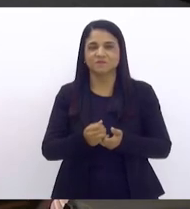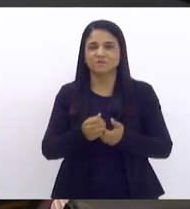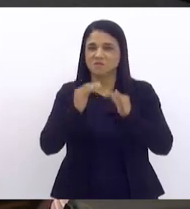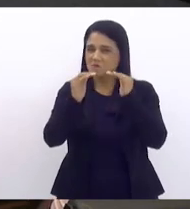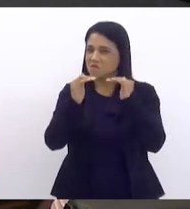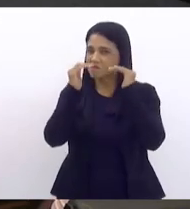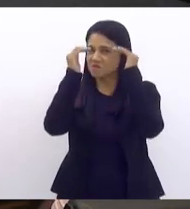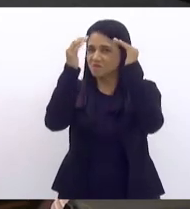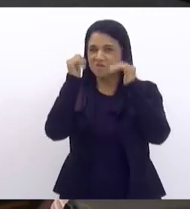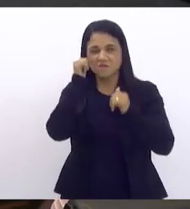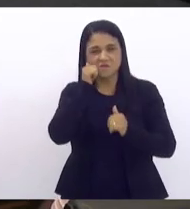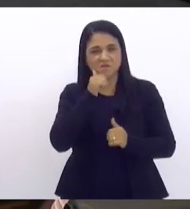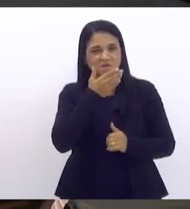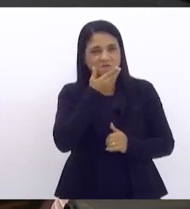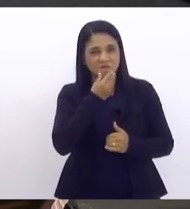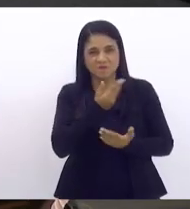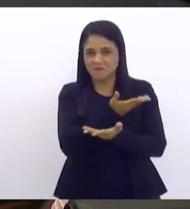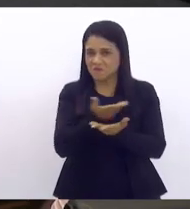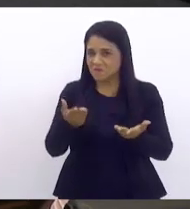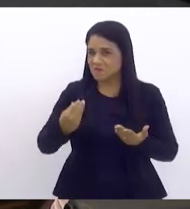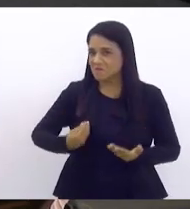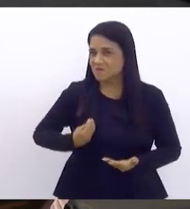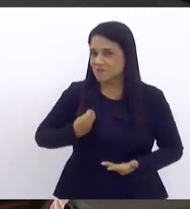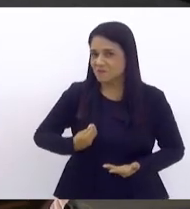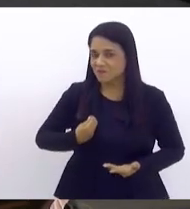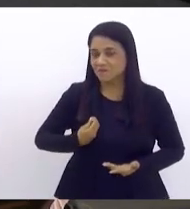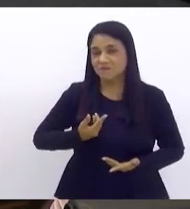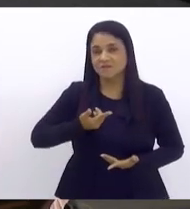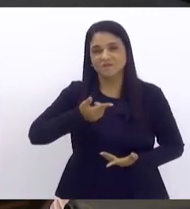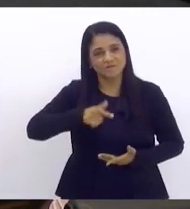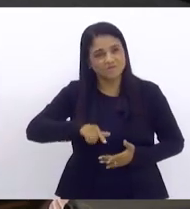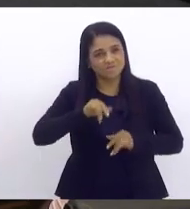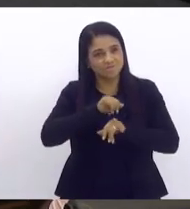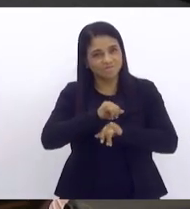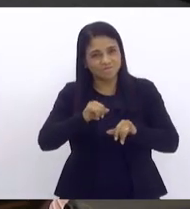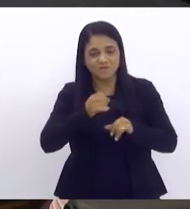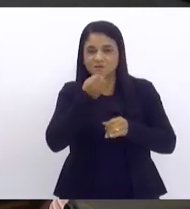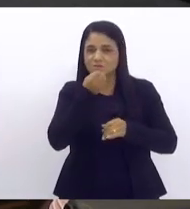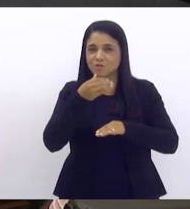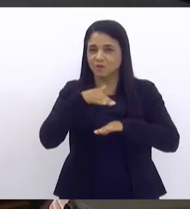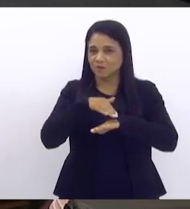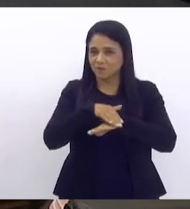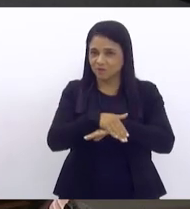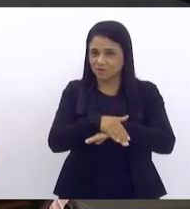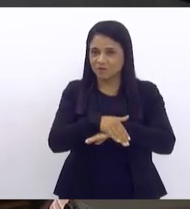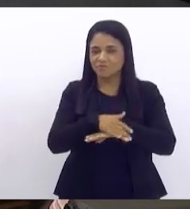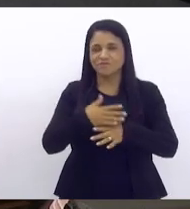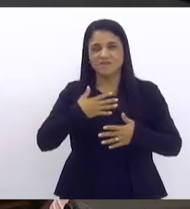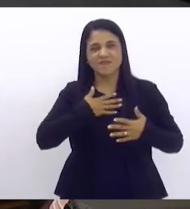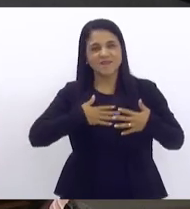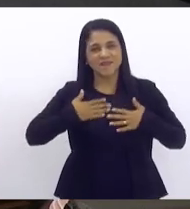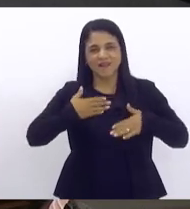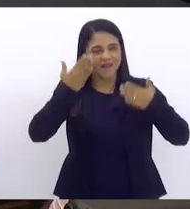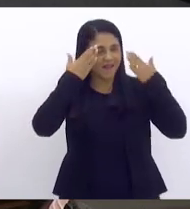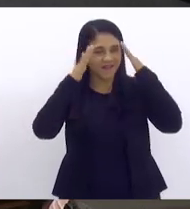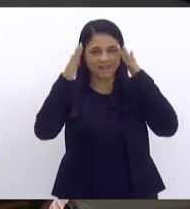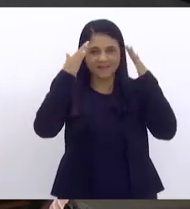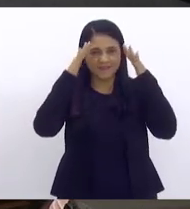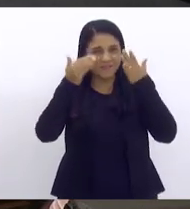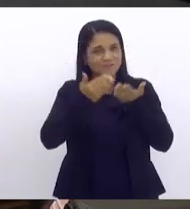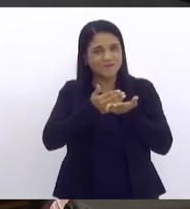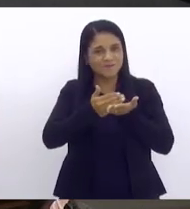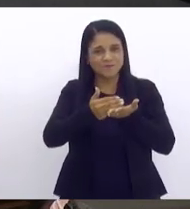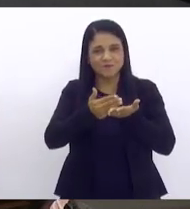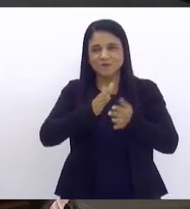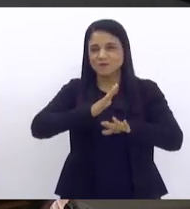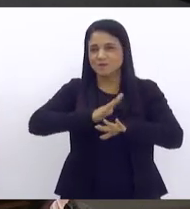Autoridades, senhoras e senhores presentes, mais uma vez, boa noite. Muita alegria que nós vamos dar início a